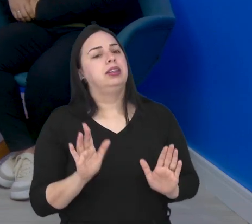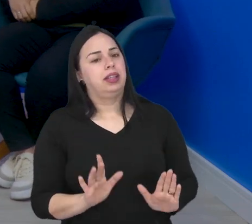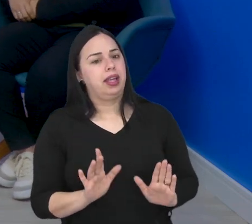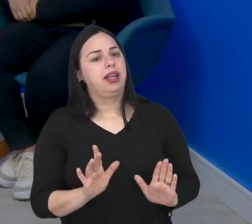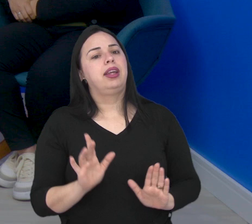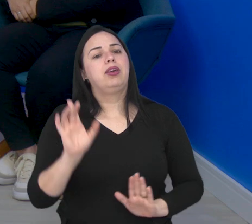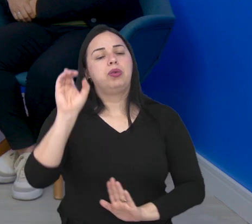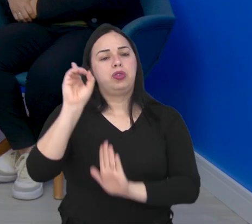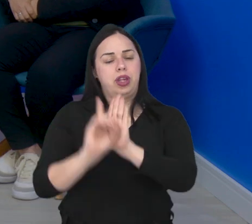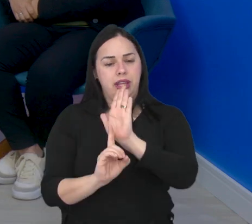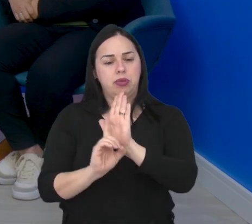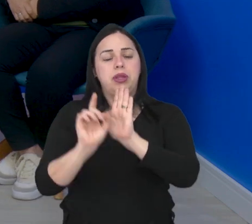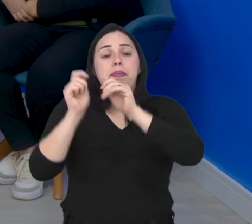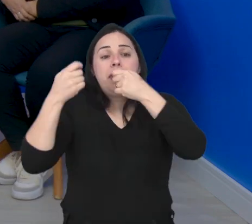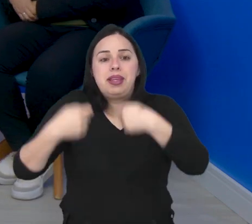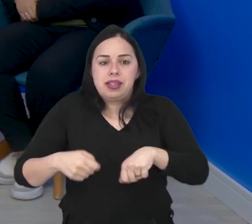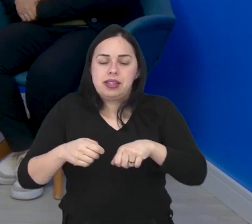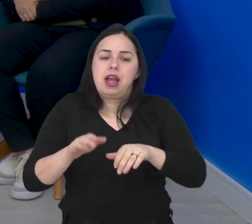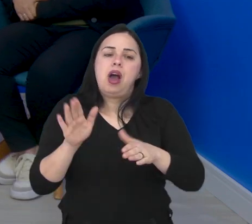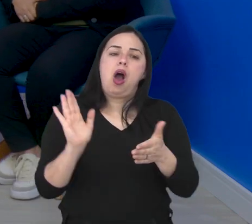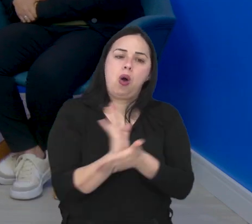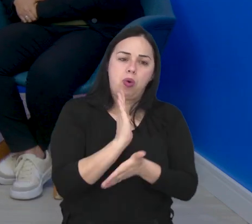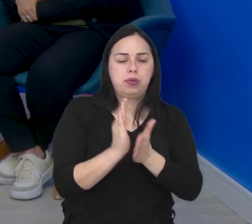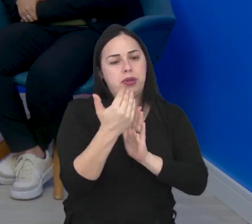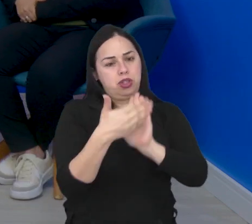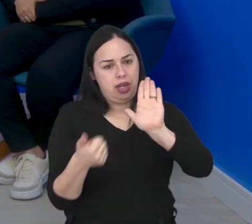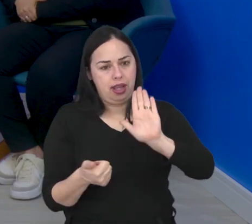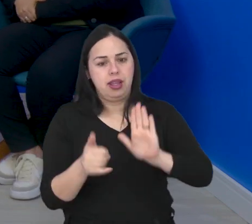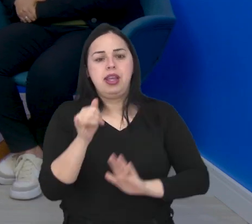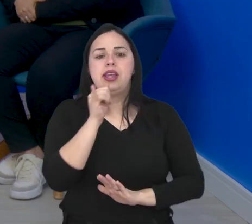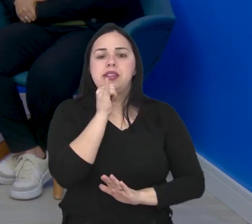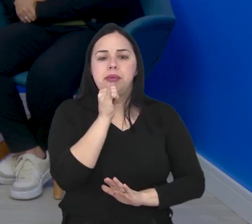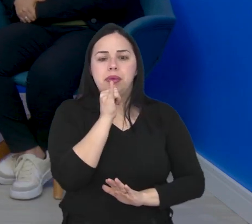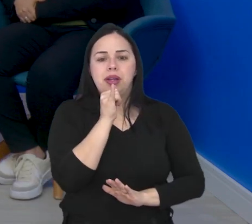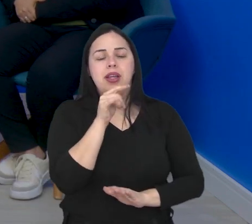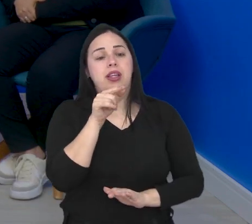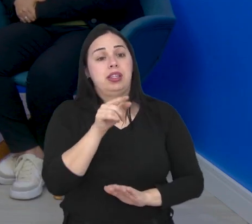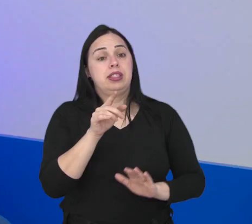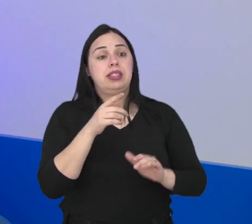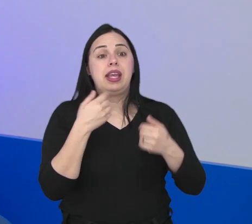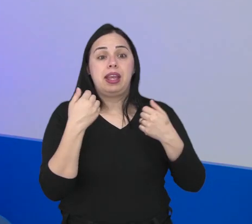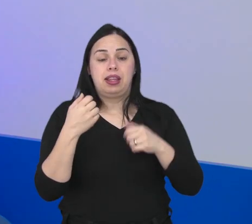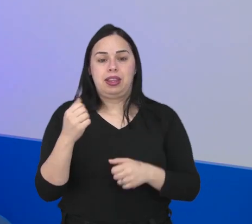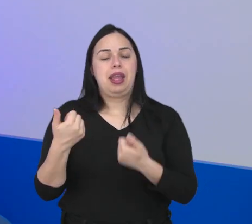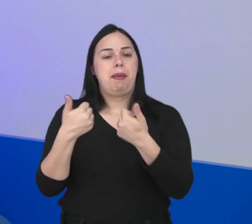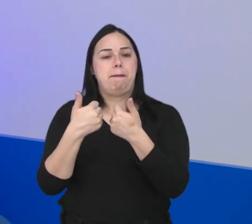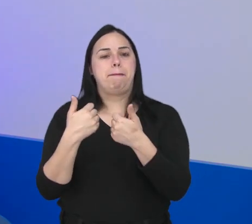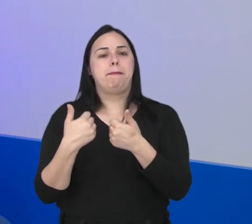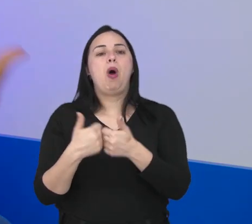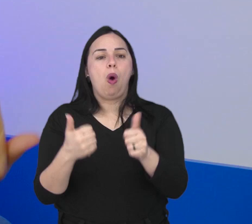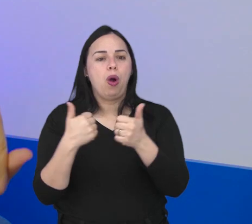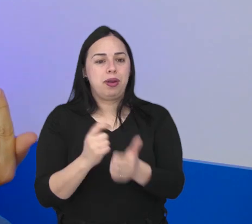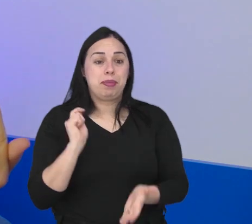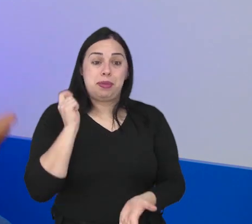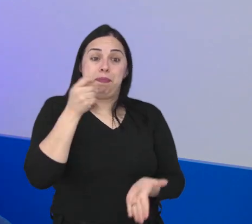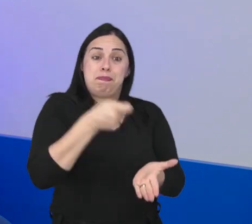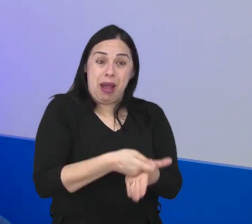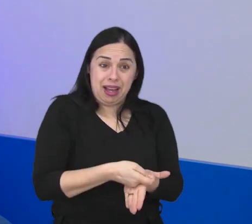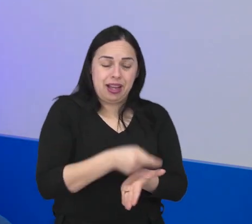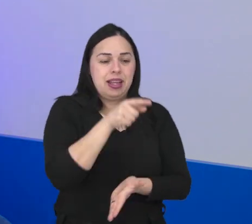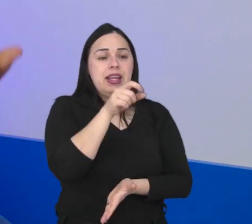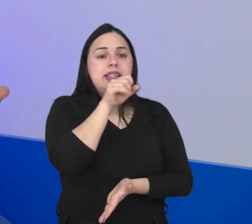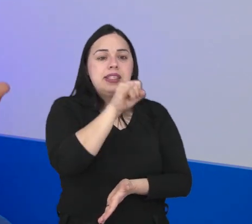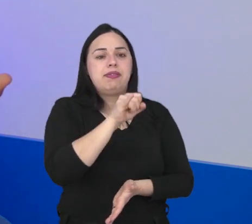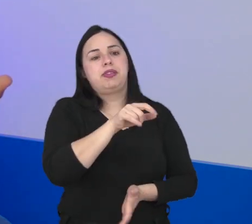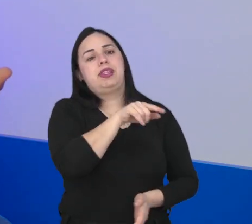Existem direitos que são suspensos e existem direitos que não são suspensos. O vale-transporte, obviamente, você só tem direito quando você vai ao trabalho